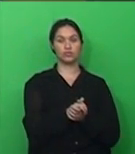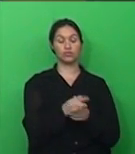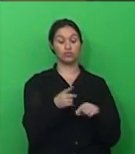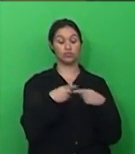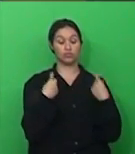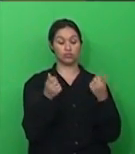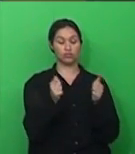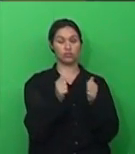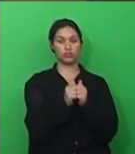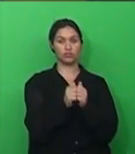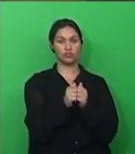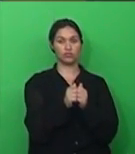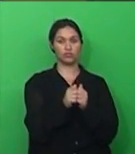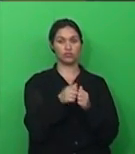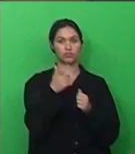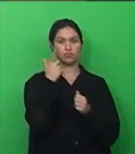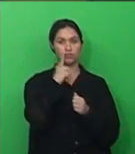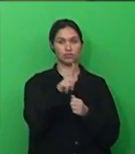pela frente é esse, né?